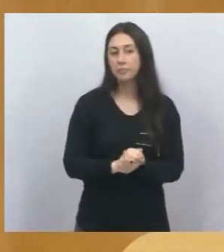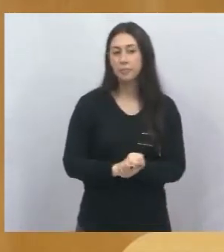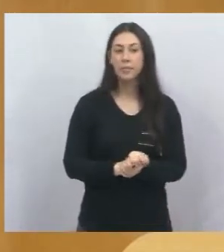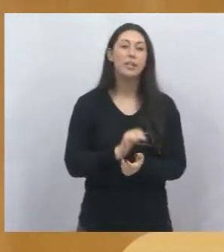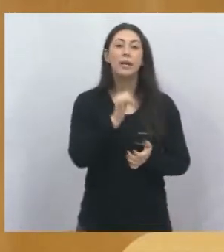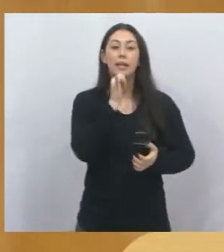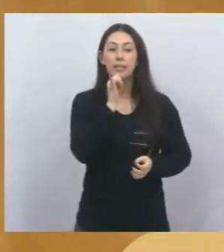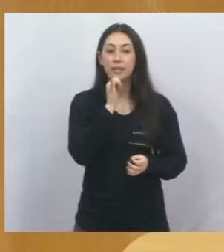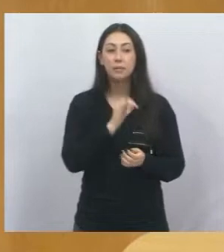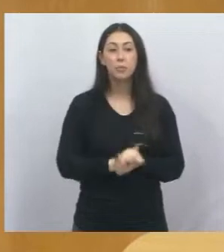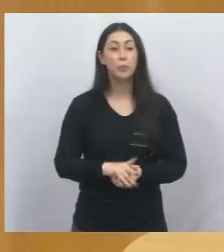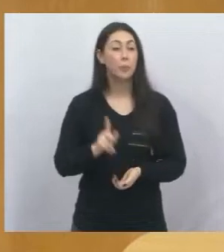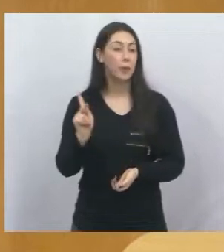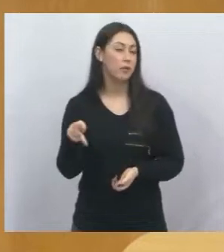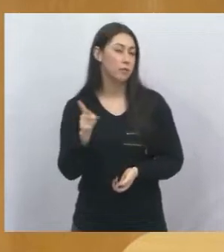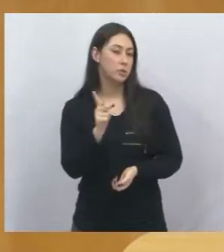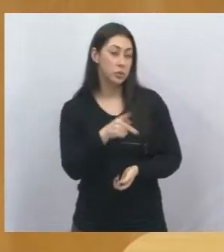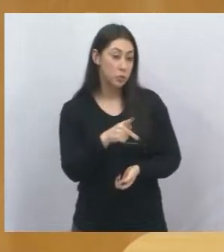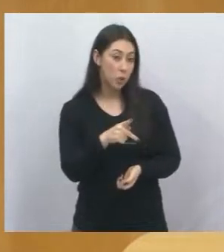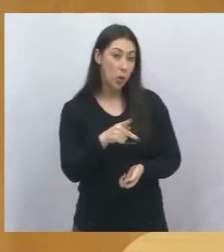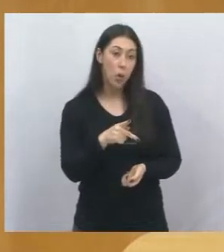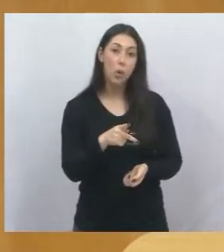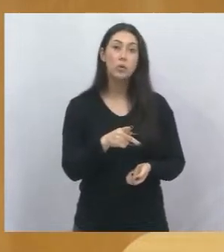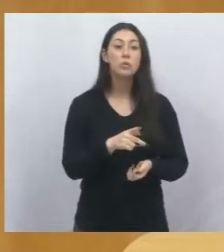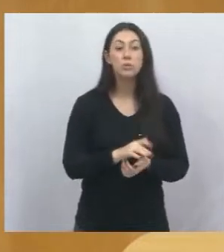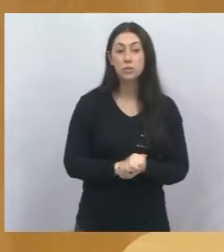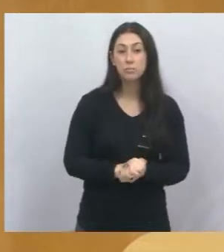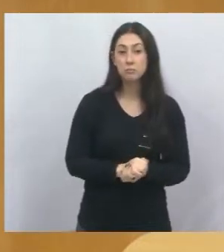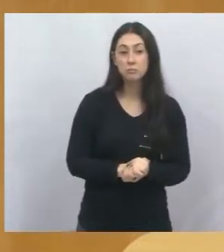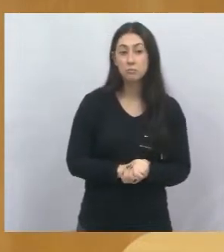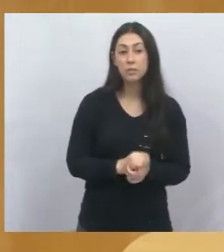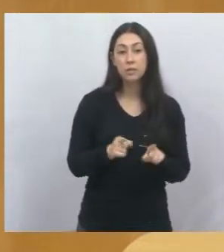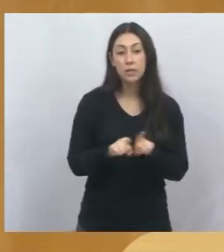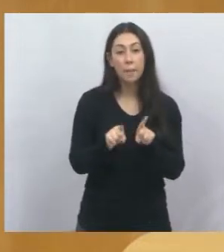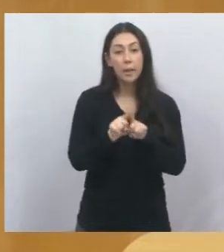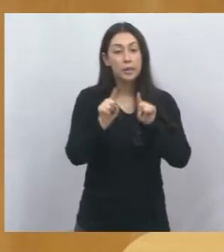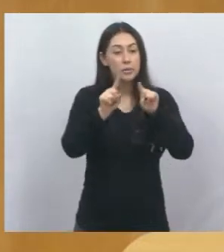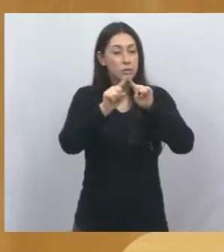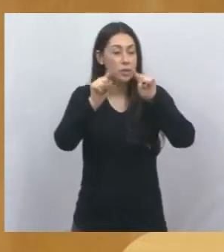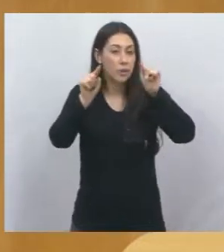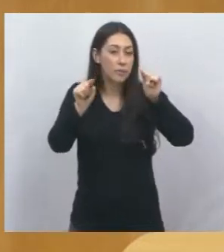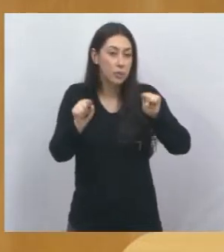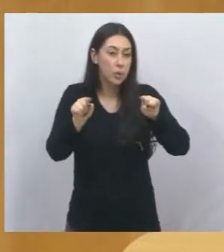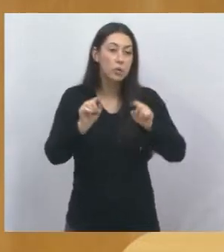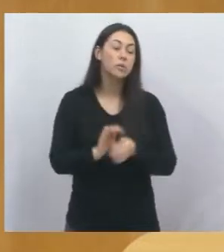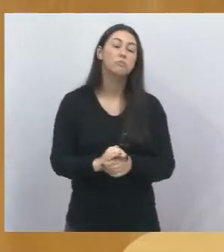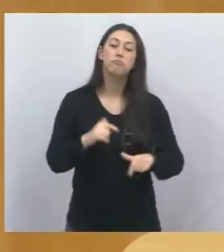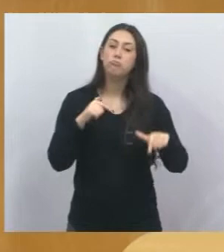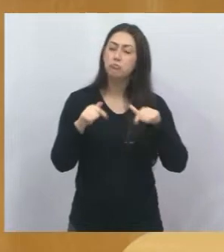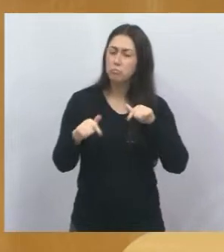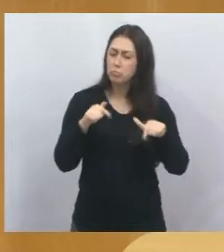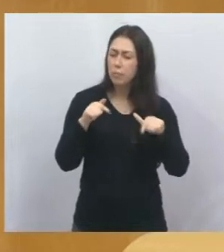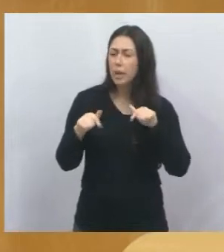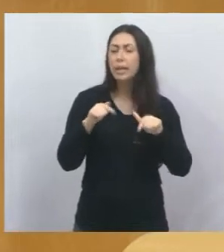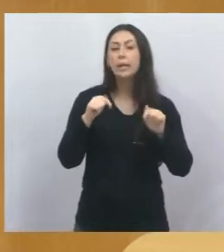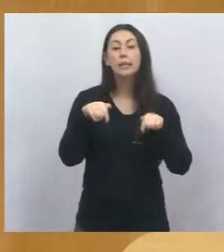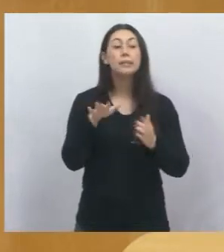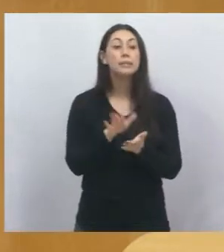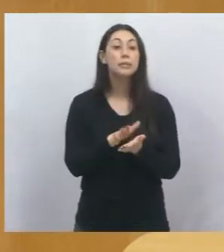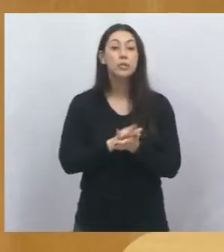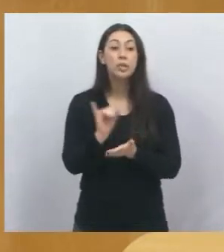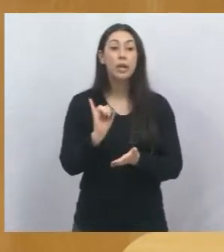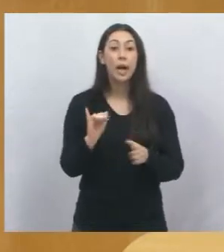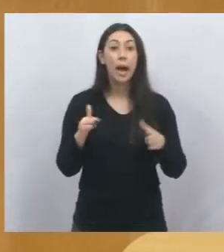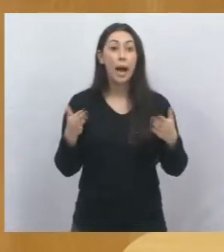salários mínimos, são os professores da rede municipal, por exemplo, são os servidores públicos que trabalharam muito na nossa cidade.